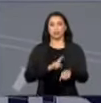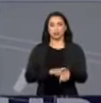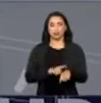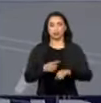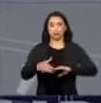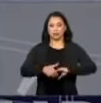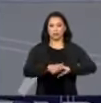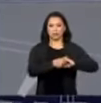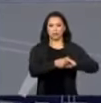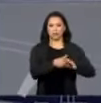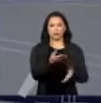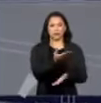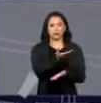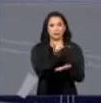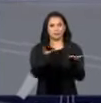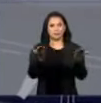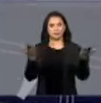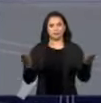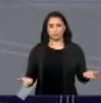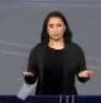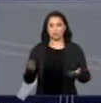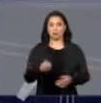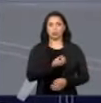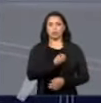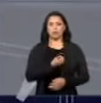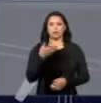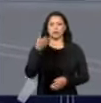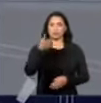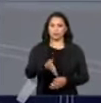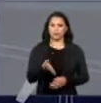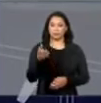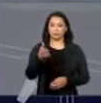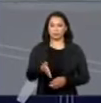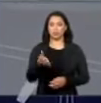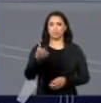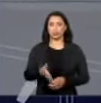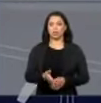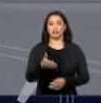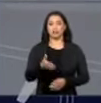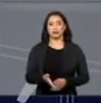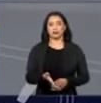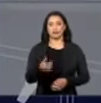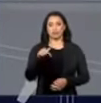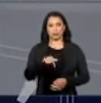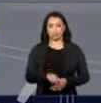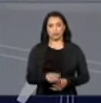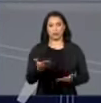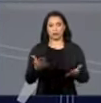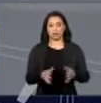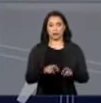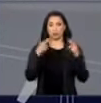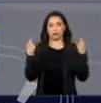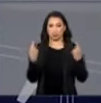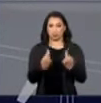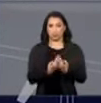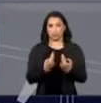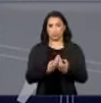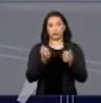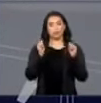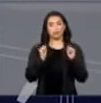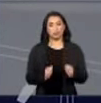Cumprimento cada um dos participantes deste evento, dos presentes neste evento, pela possibilidade que nos dá